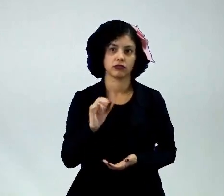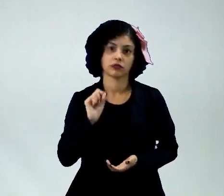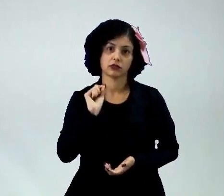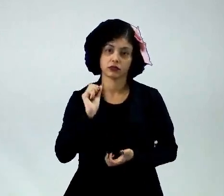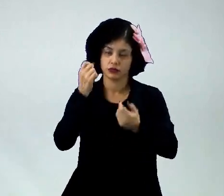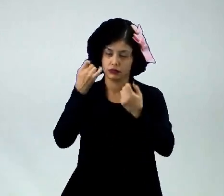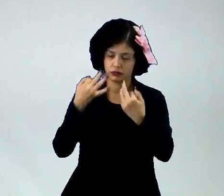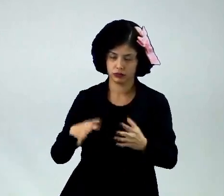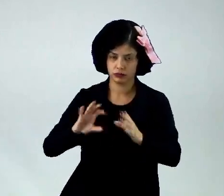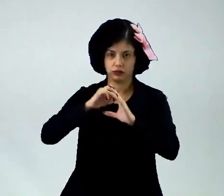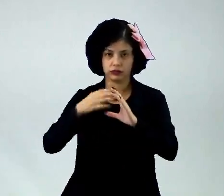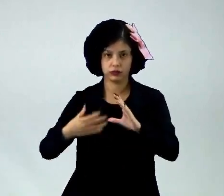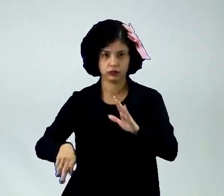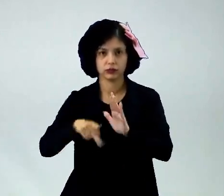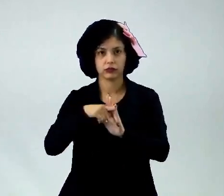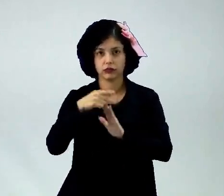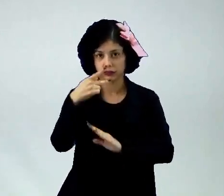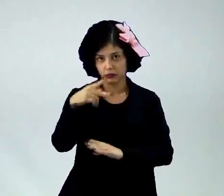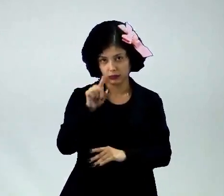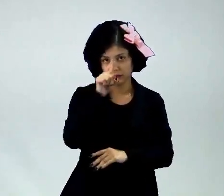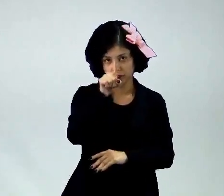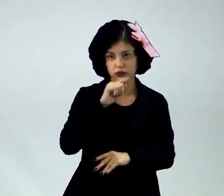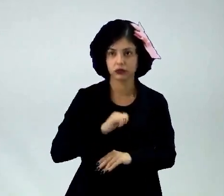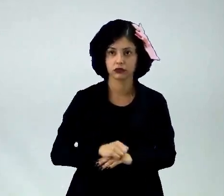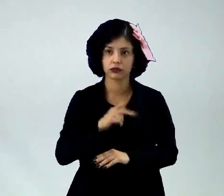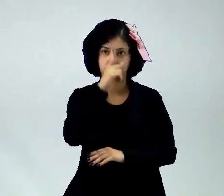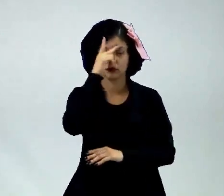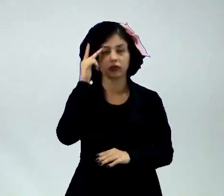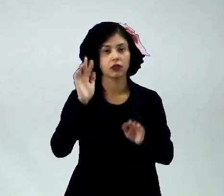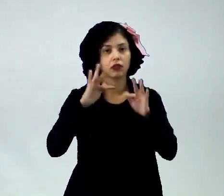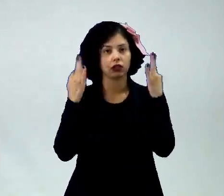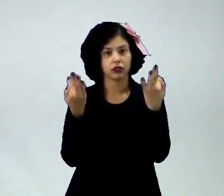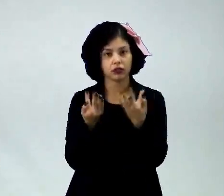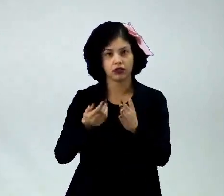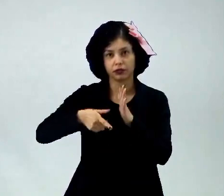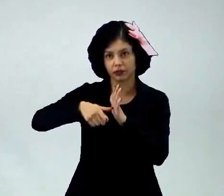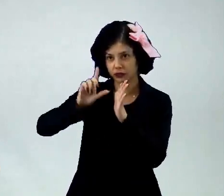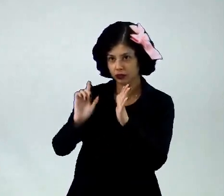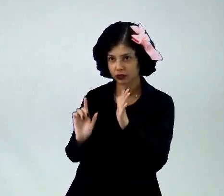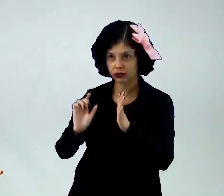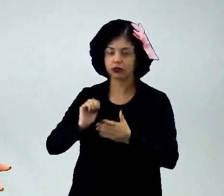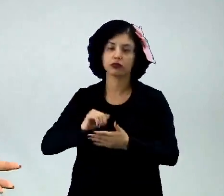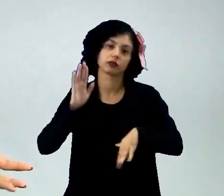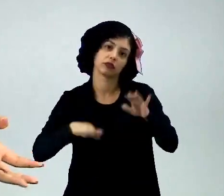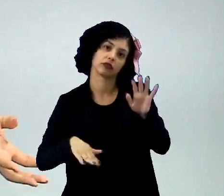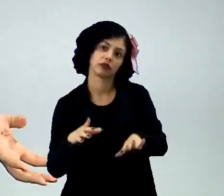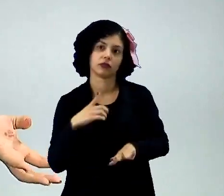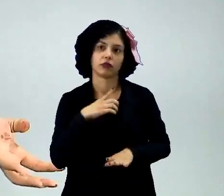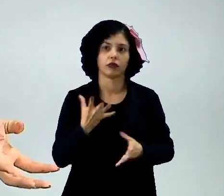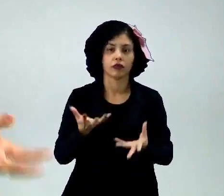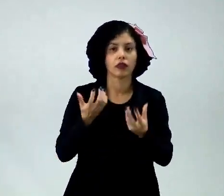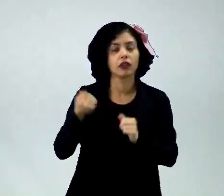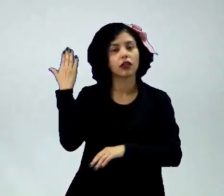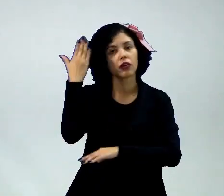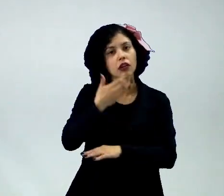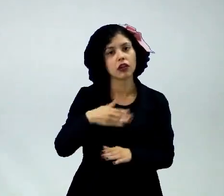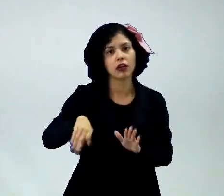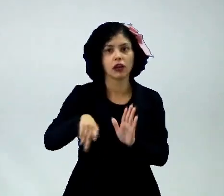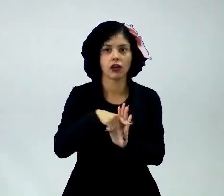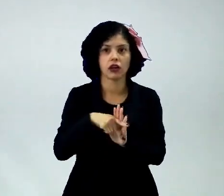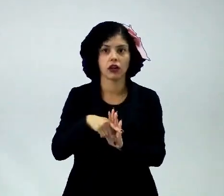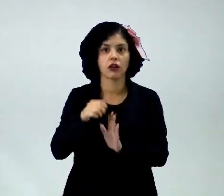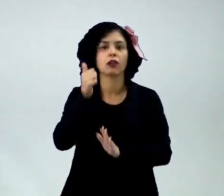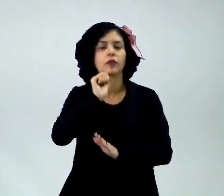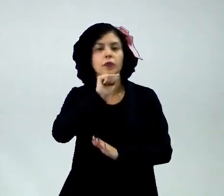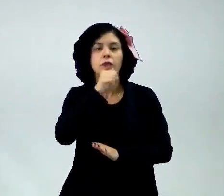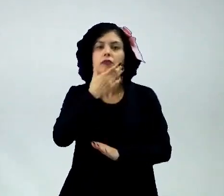o que explica as características que você recebeu das pessoas da sua família que vieram antes. Porque às vezes você não recebe diretamente as características